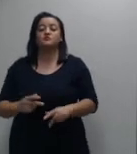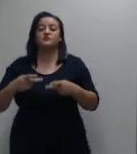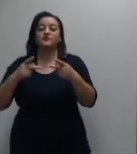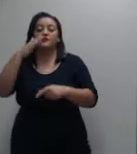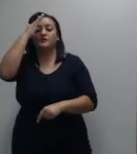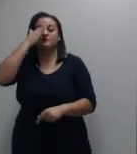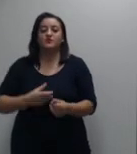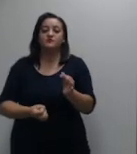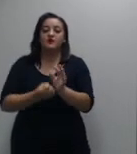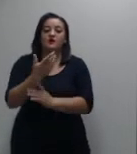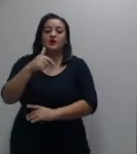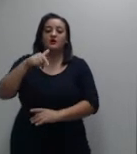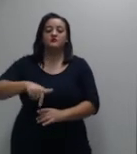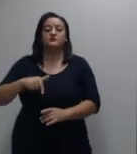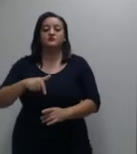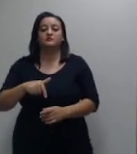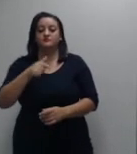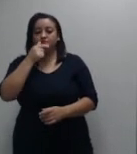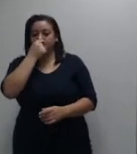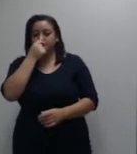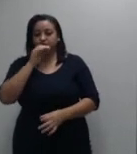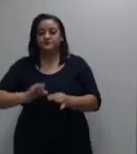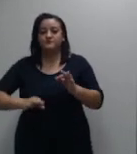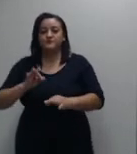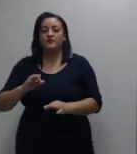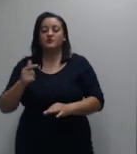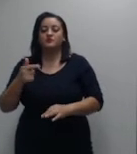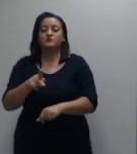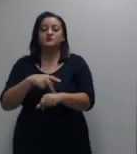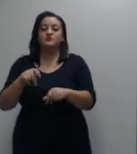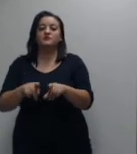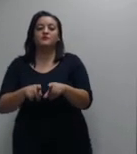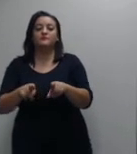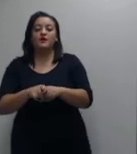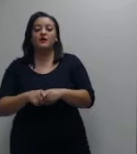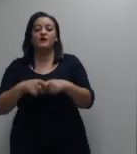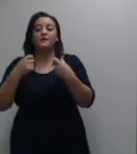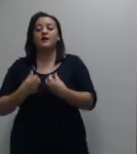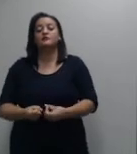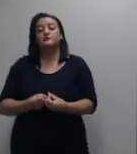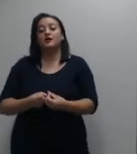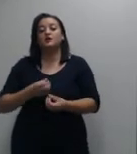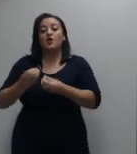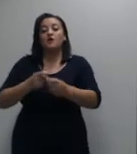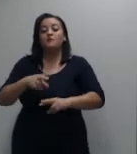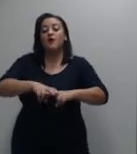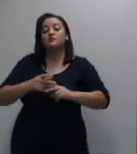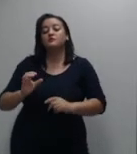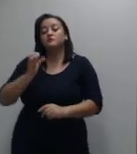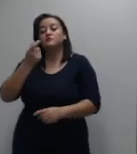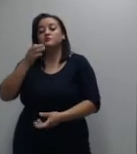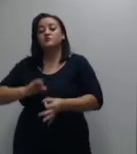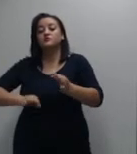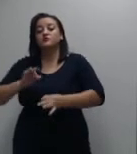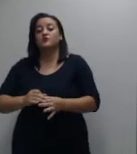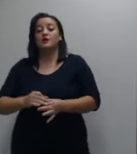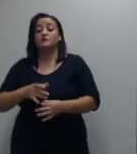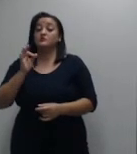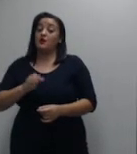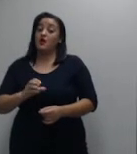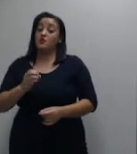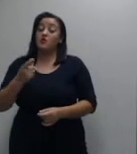provas produzidas do juízo Avenida e poeira adotadas como razões de decidir para julgar procedente